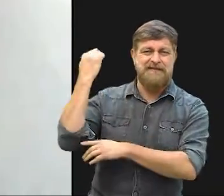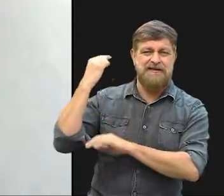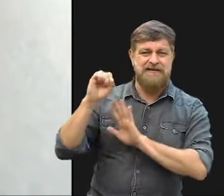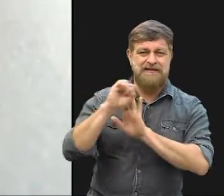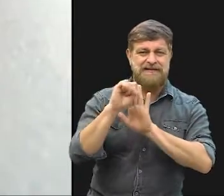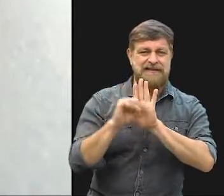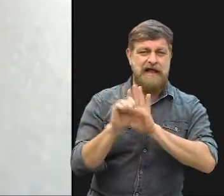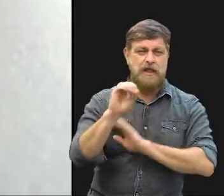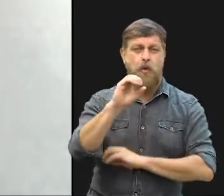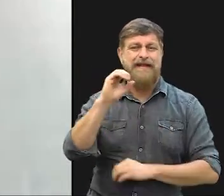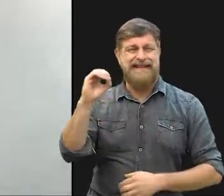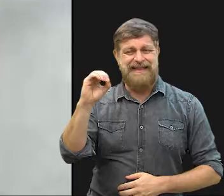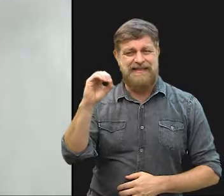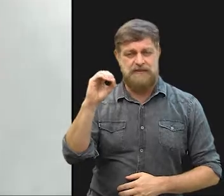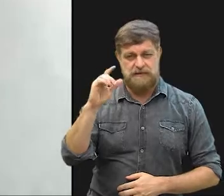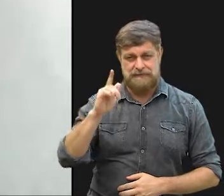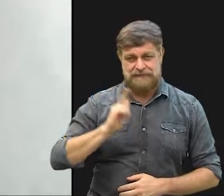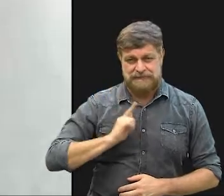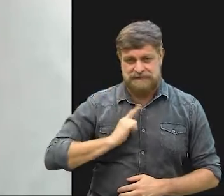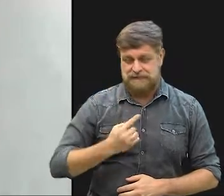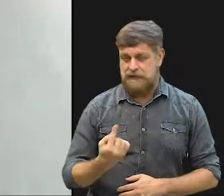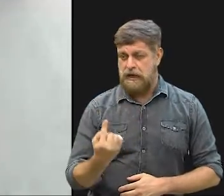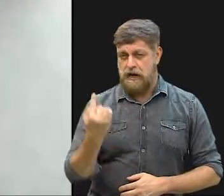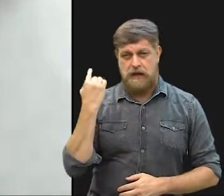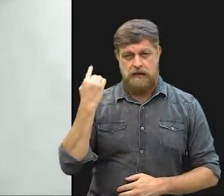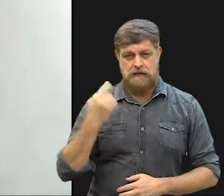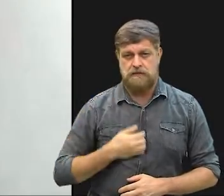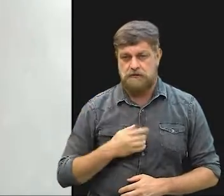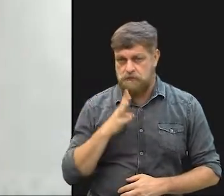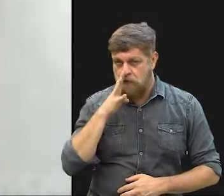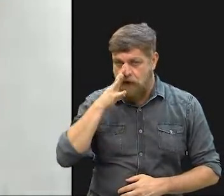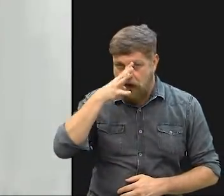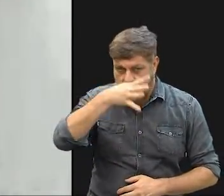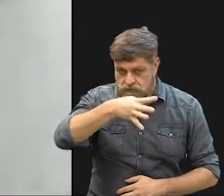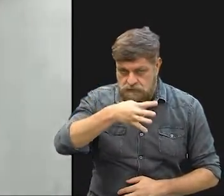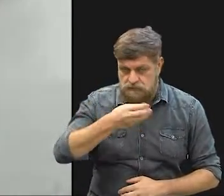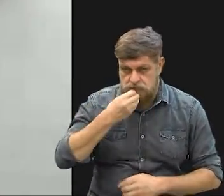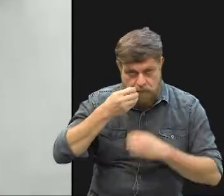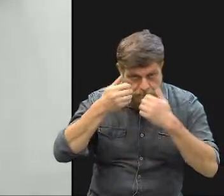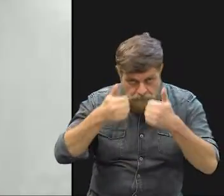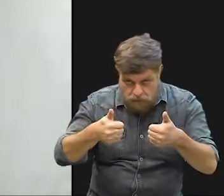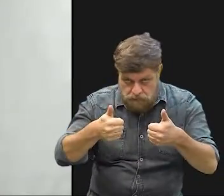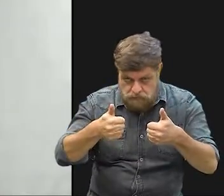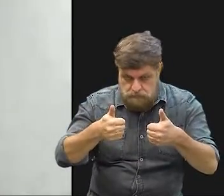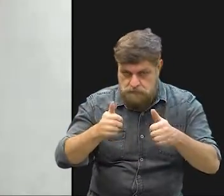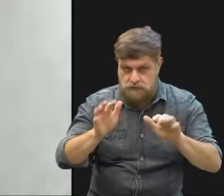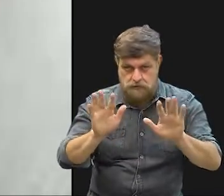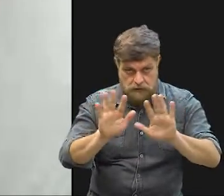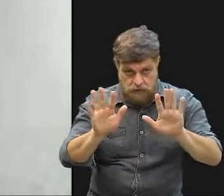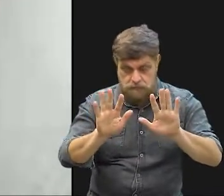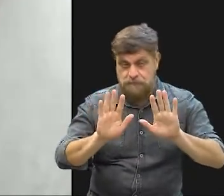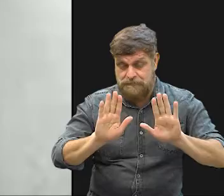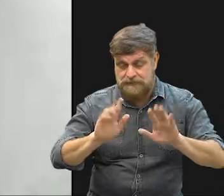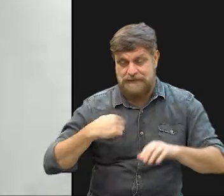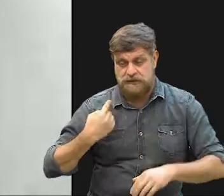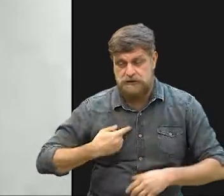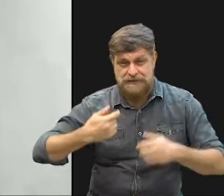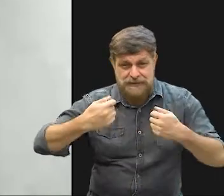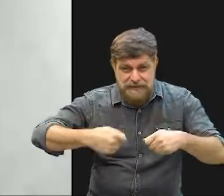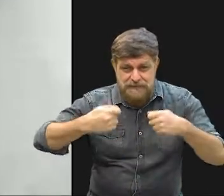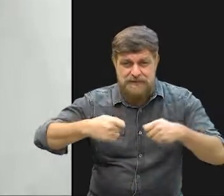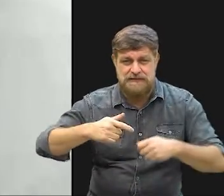de 80, né, da década de 90. Não estou dizendo que não são bons, não é isso. Mas a gente precisa estar